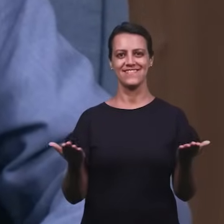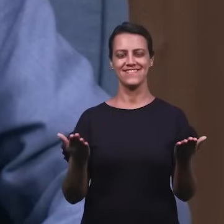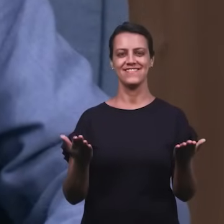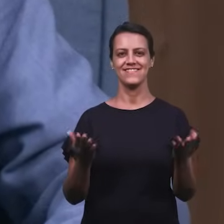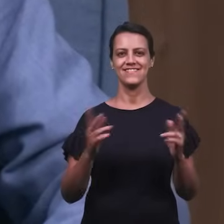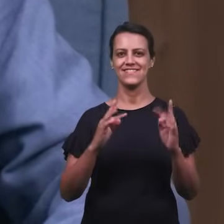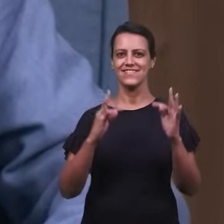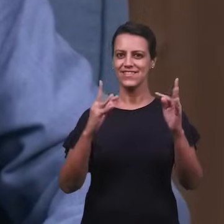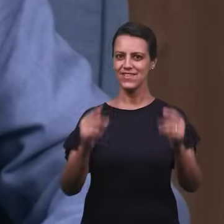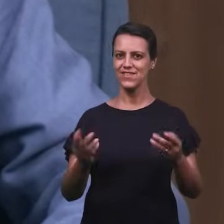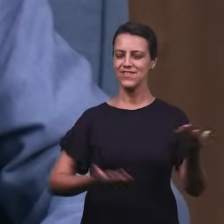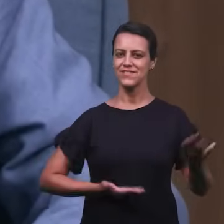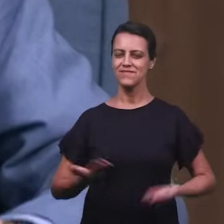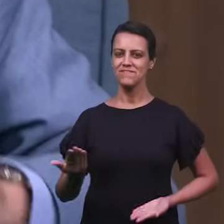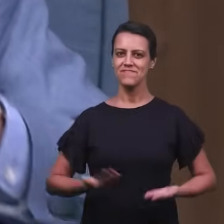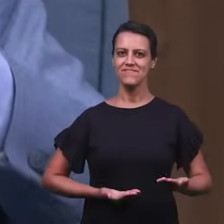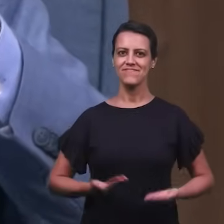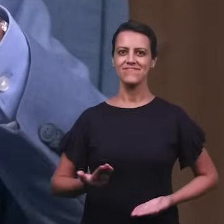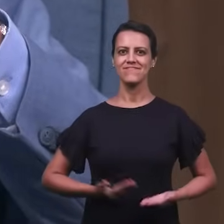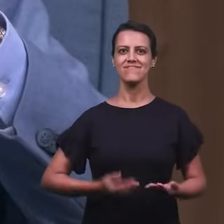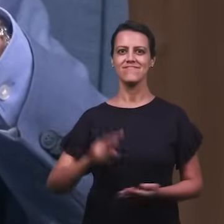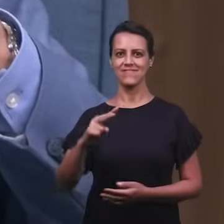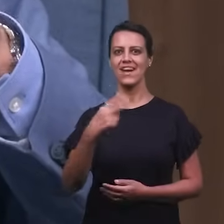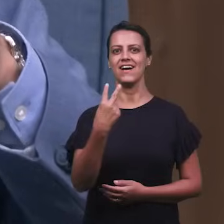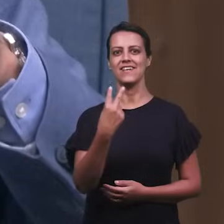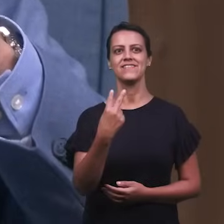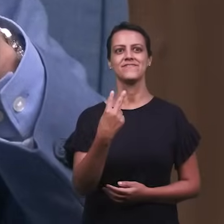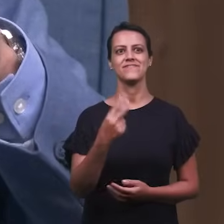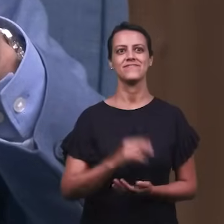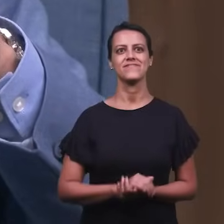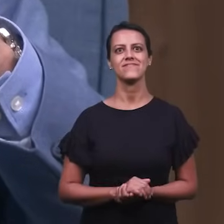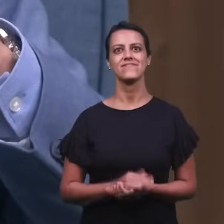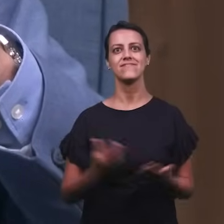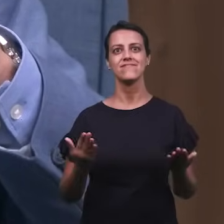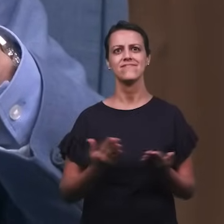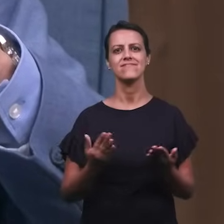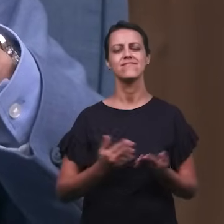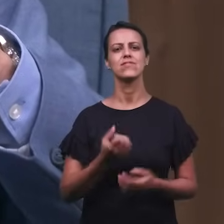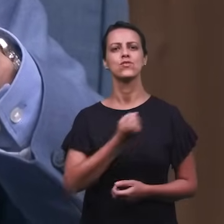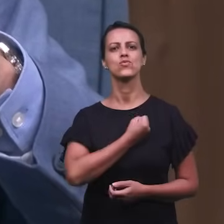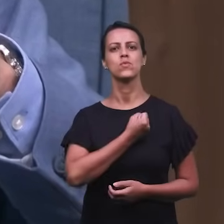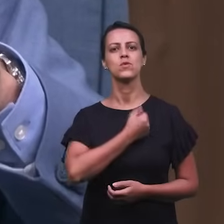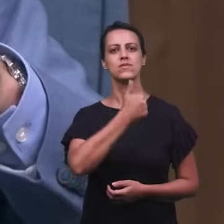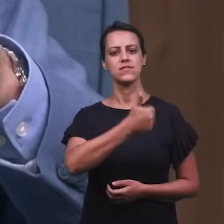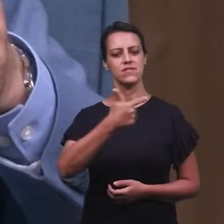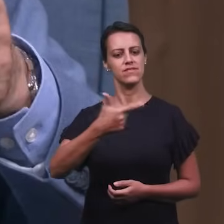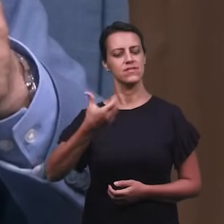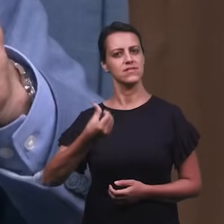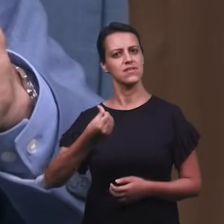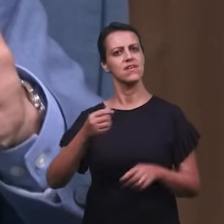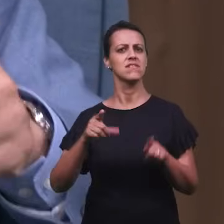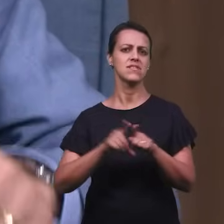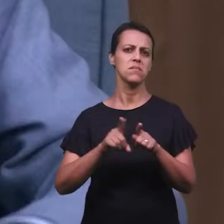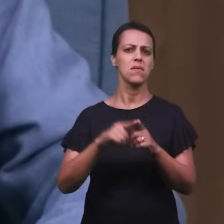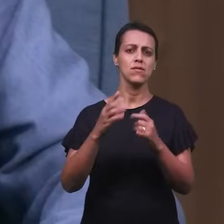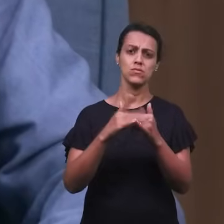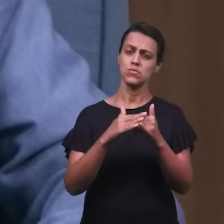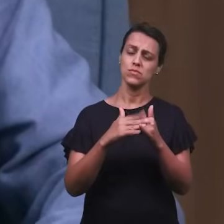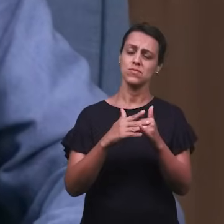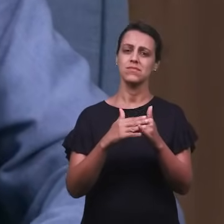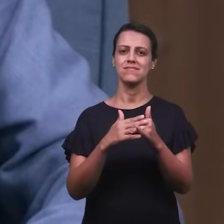Eu quero saudar a todos os nossos irmãos, aqueles que nos assistem pelo canal 126 ou pelo